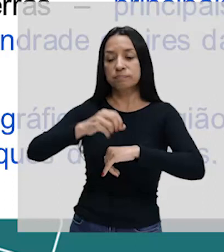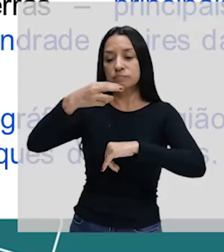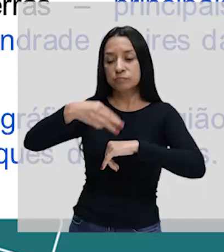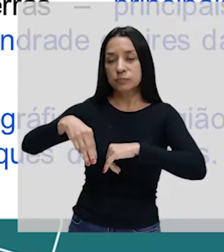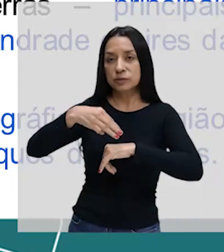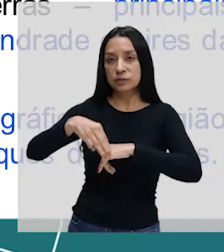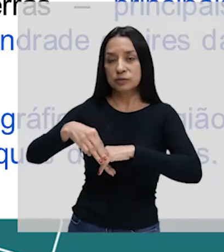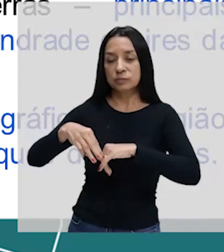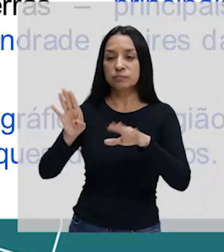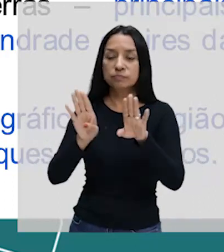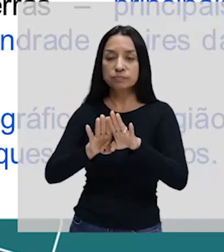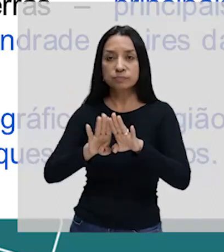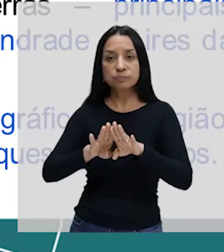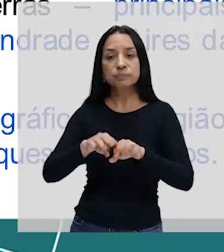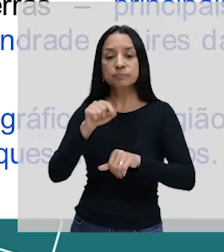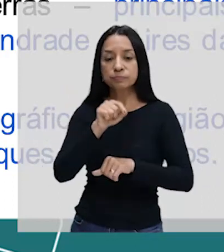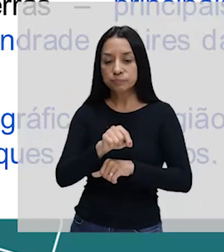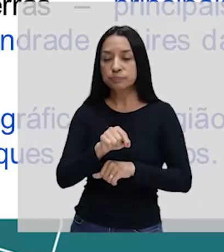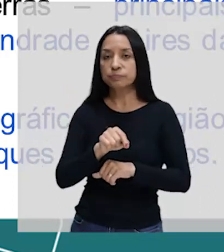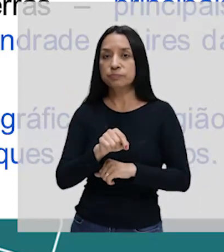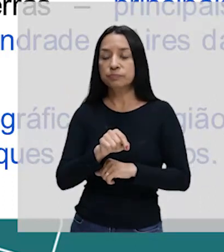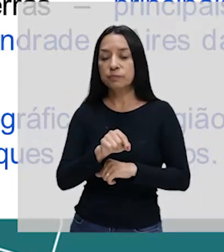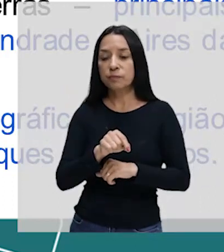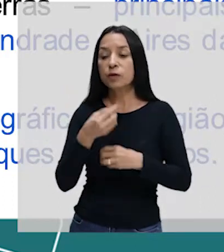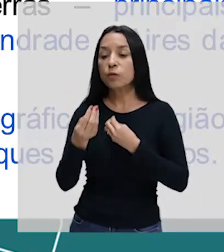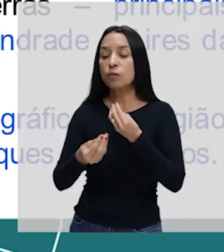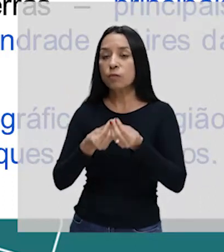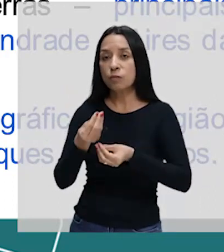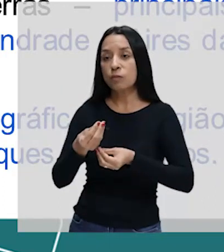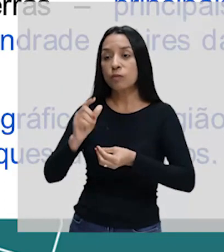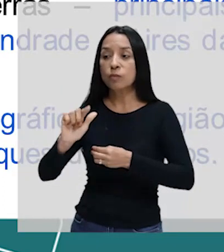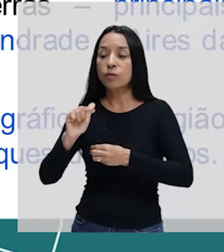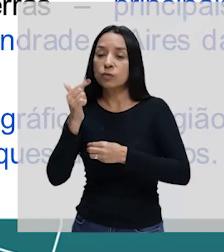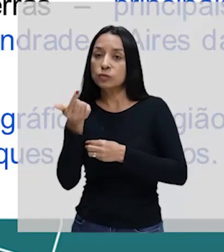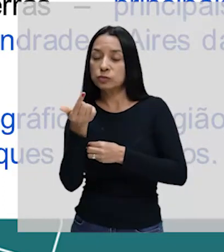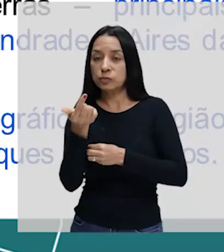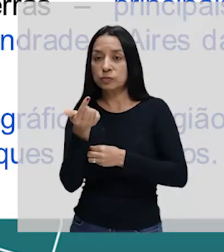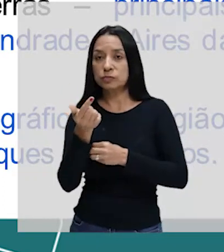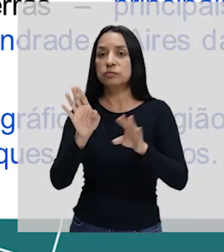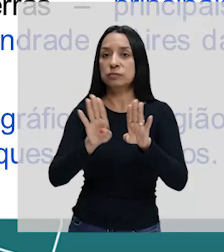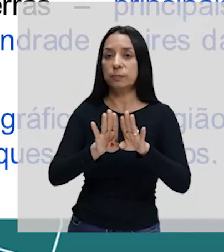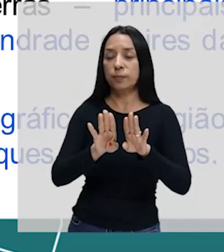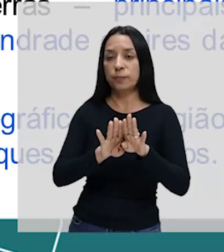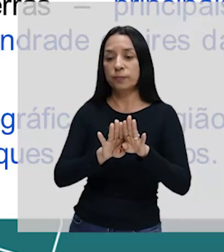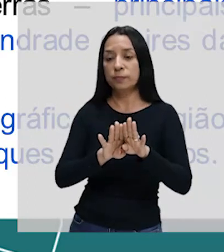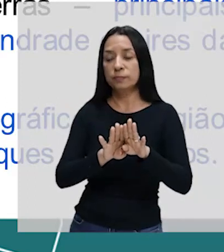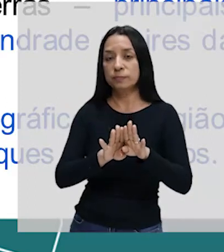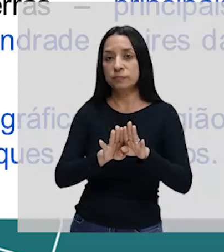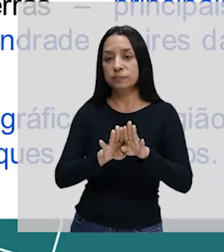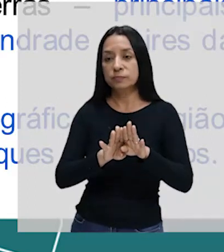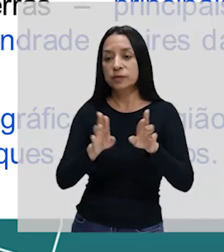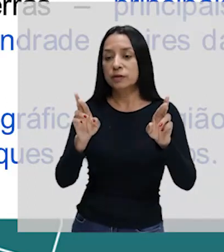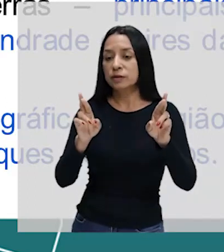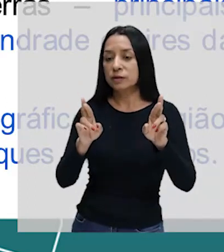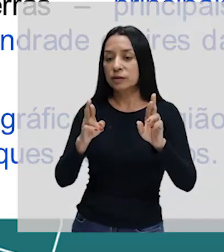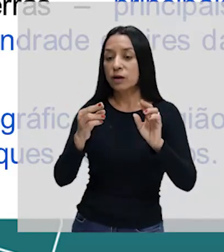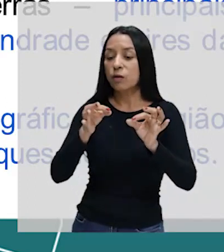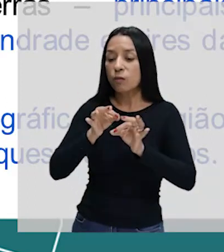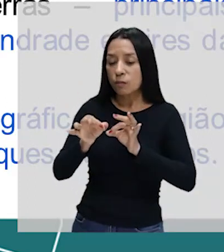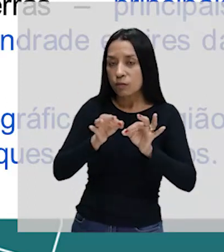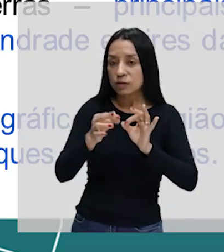os donatários da capitania do Maranhão, assim como os demais donatários, também vão estar